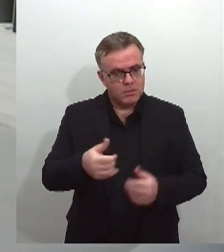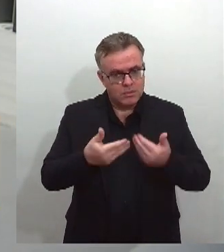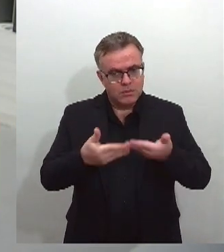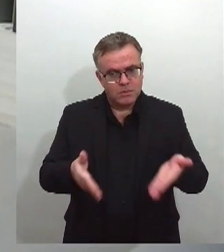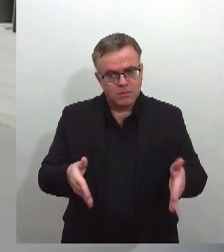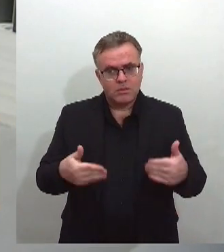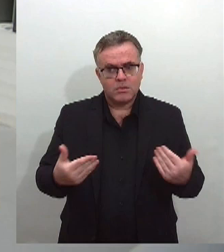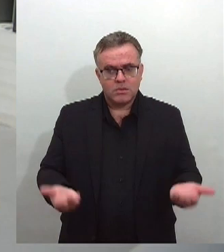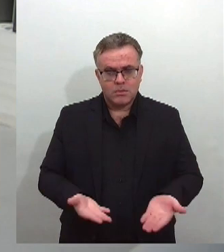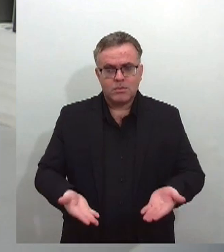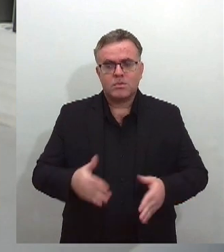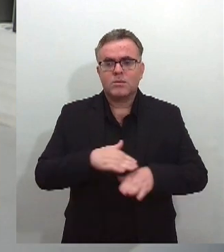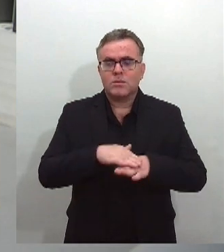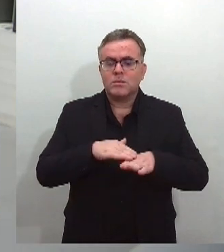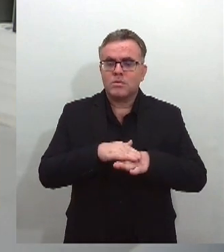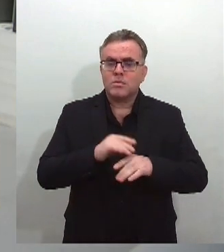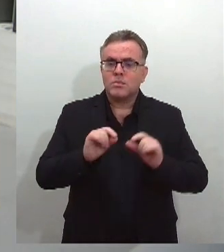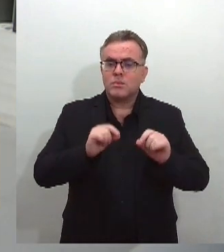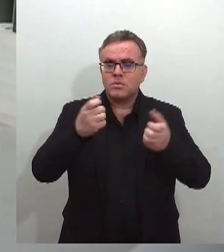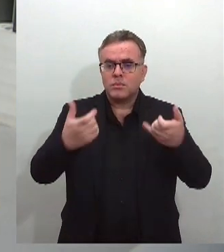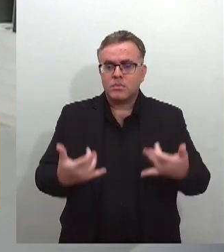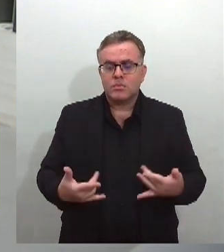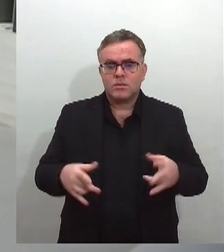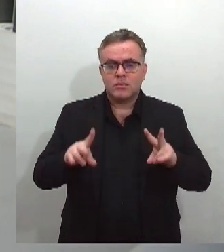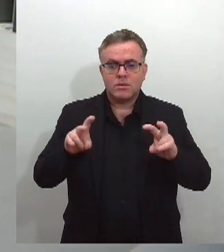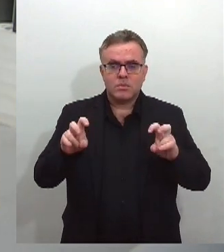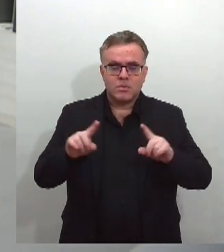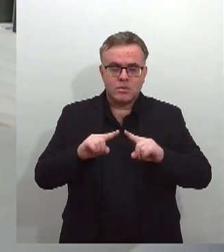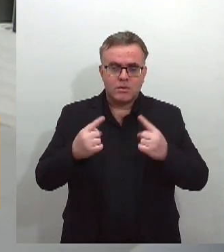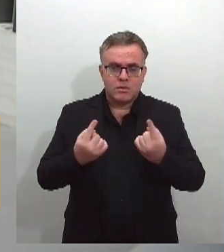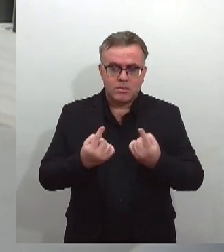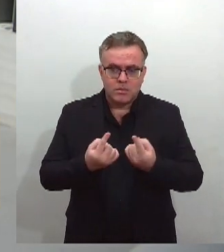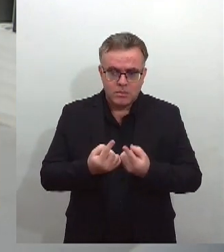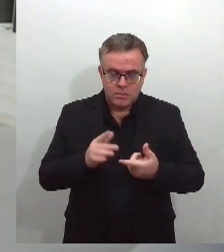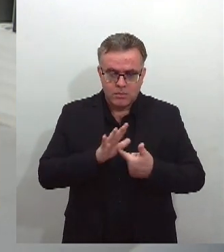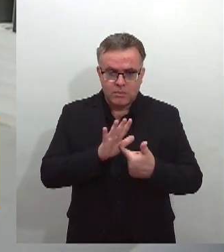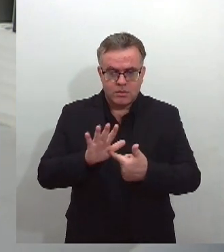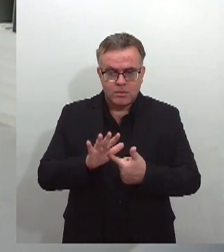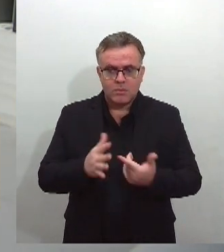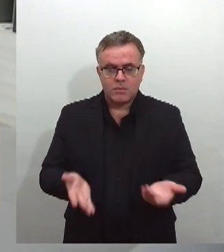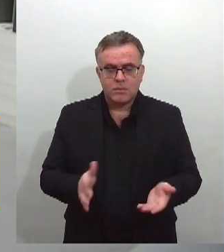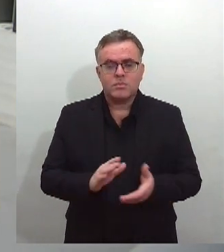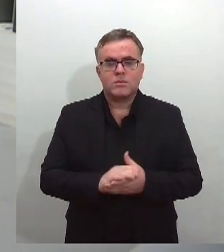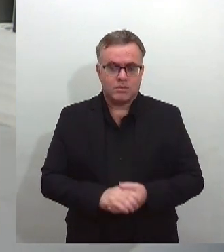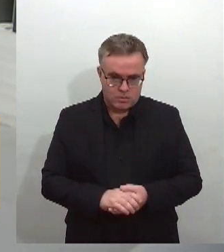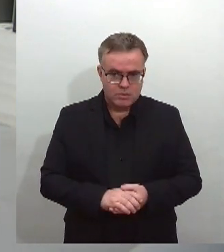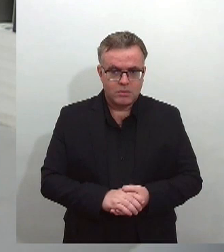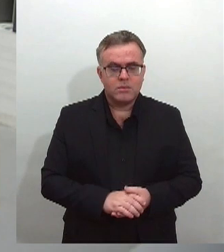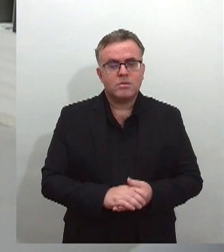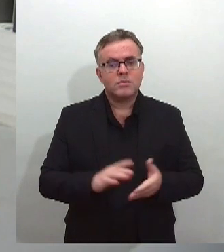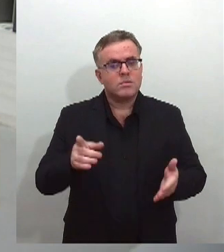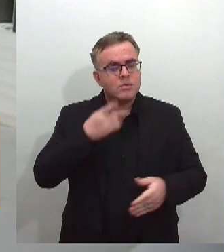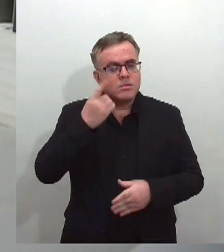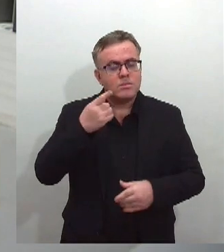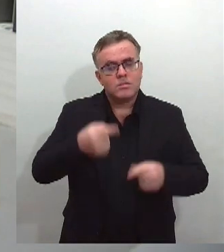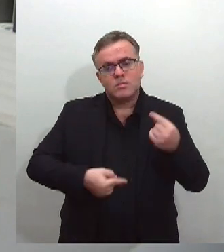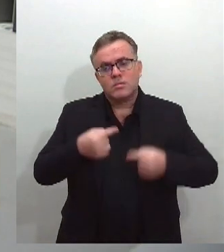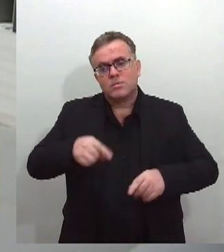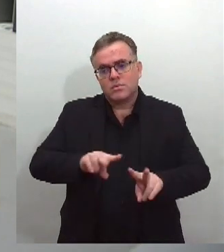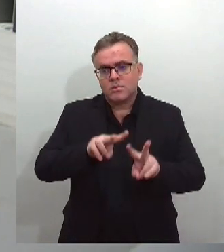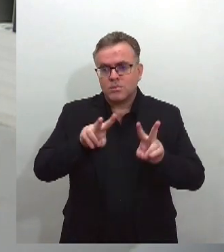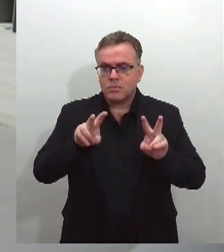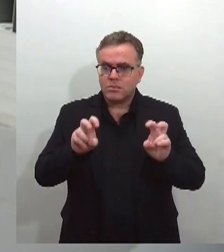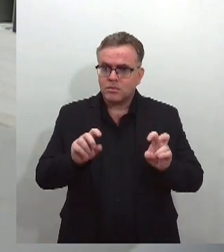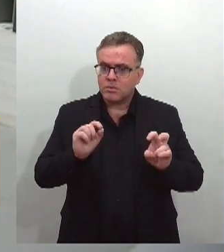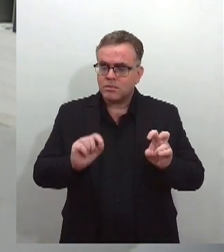com os destaques da sessão de ontem na Assembleia Legislativa de Sergipe, quando os deputados discutiram temas como a